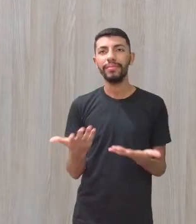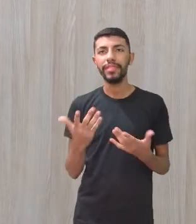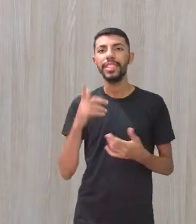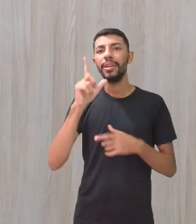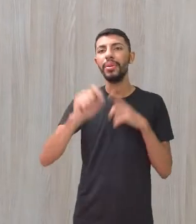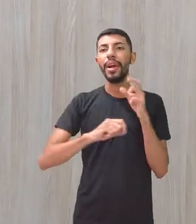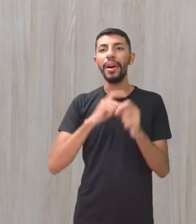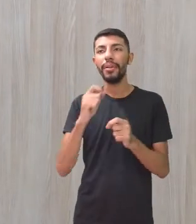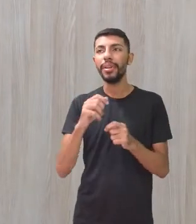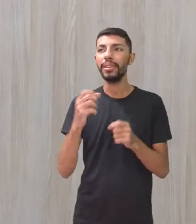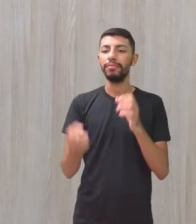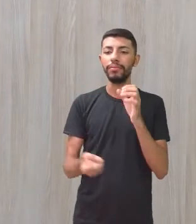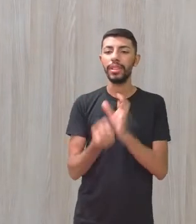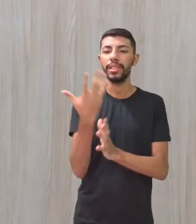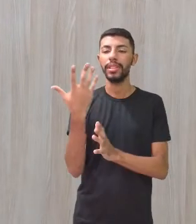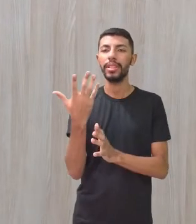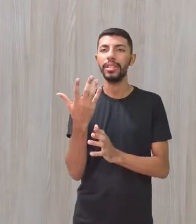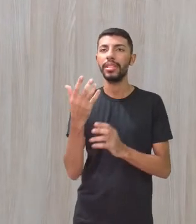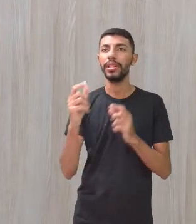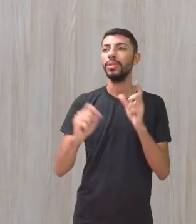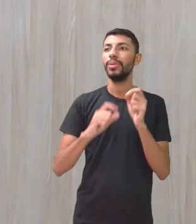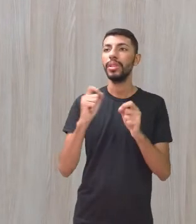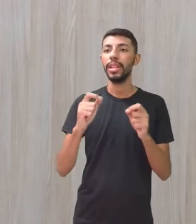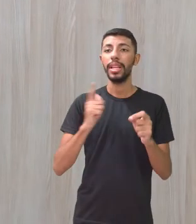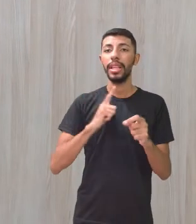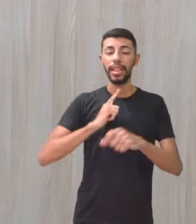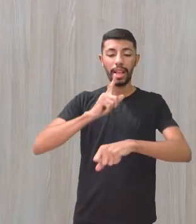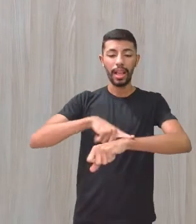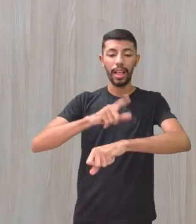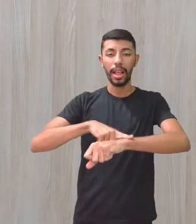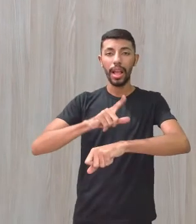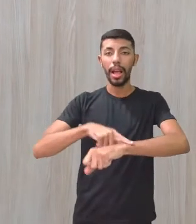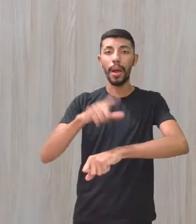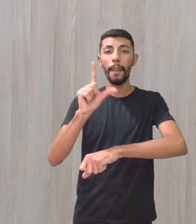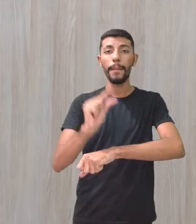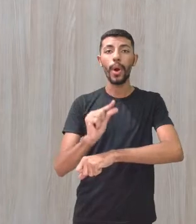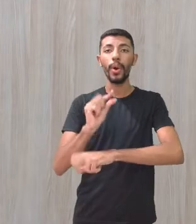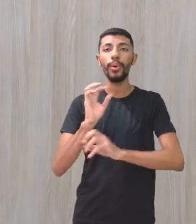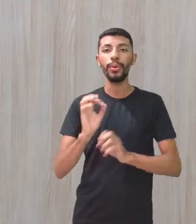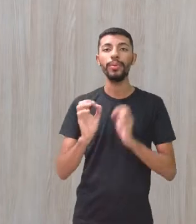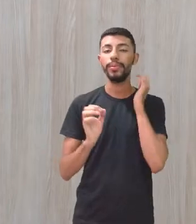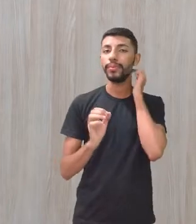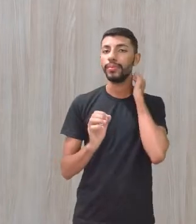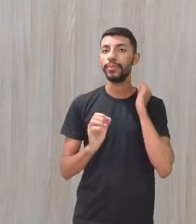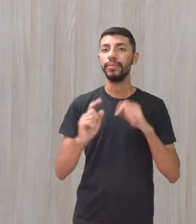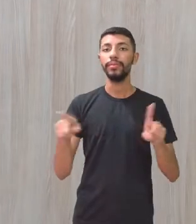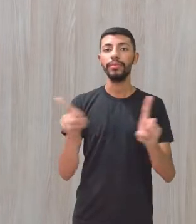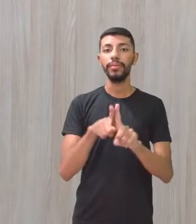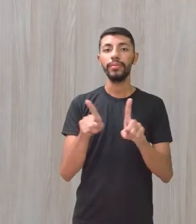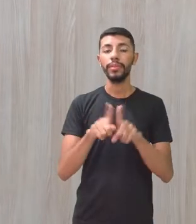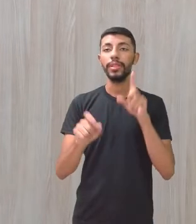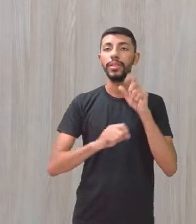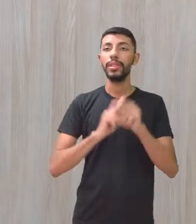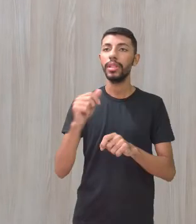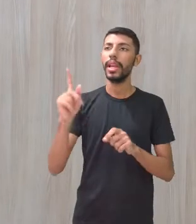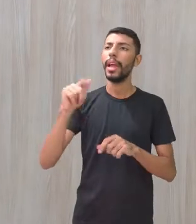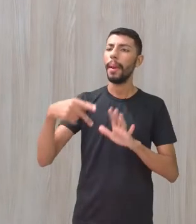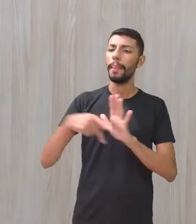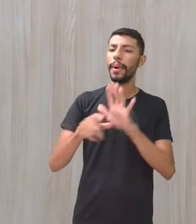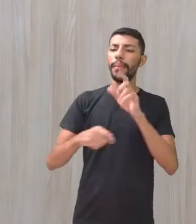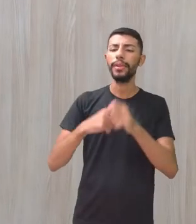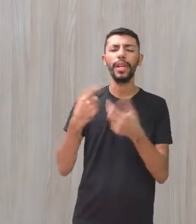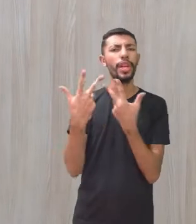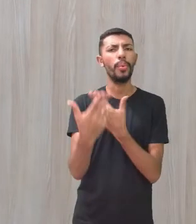produção audiovisual de pouca duração. A gente chama de curta. E ele também serve, assim como o filme, para contar